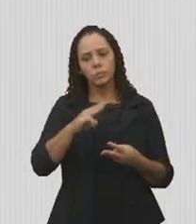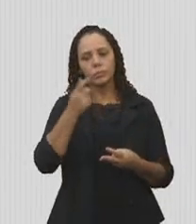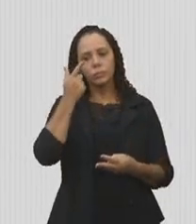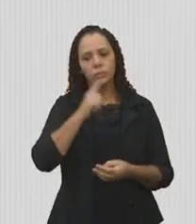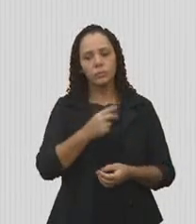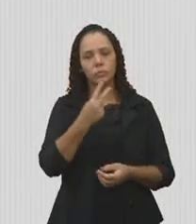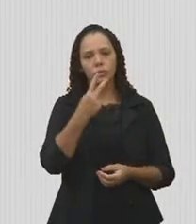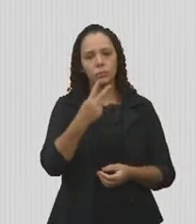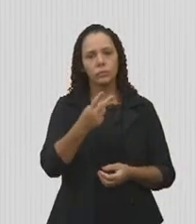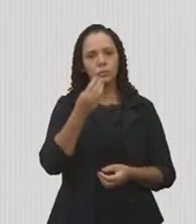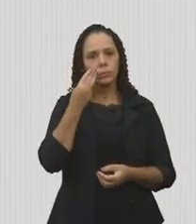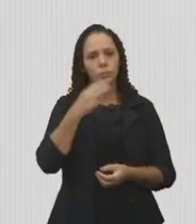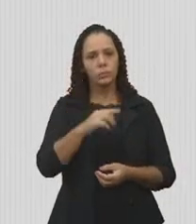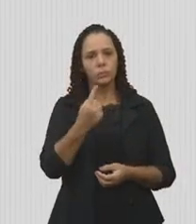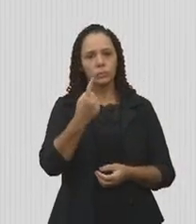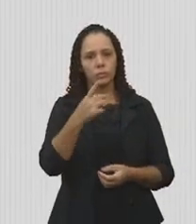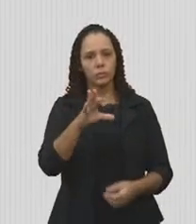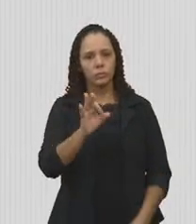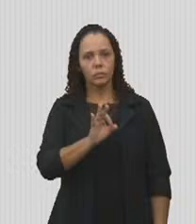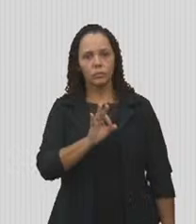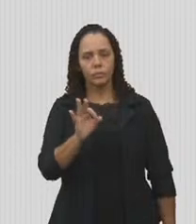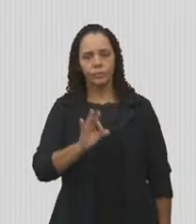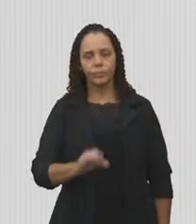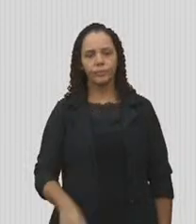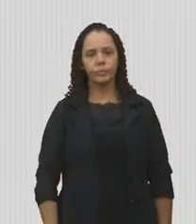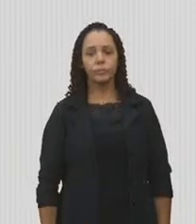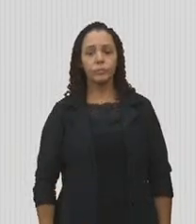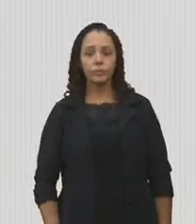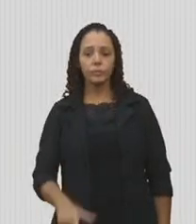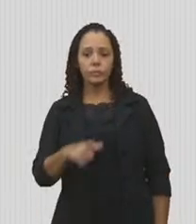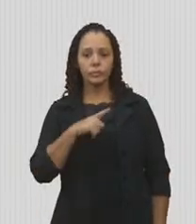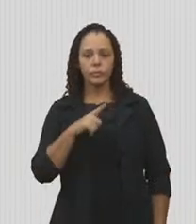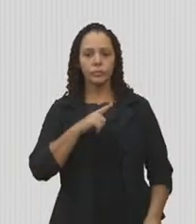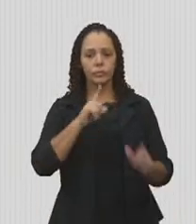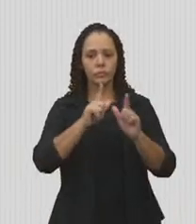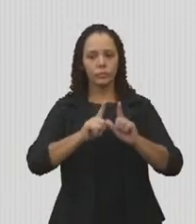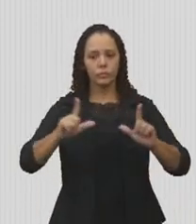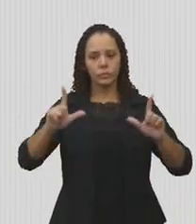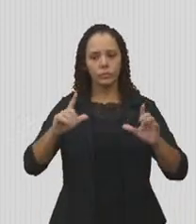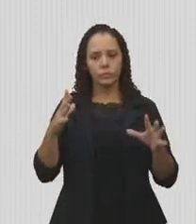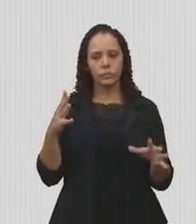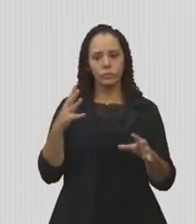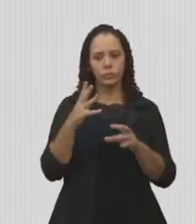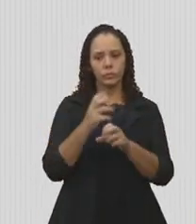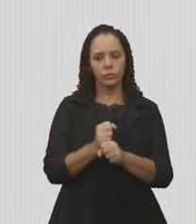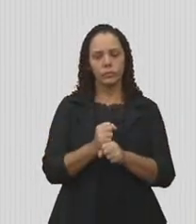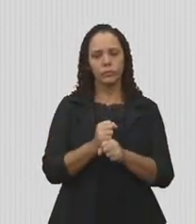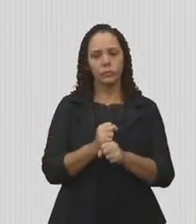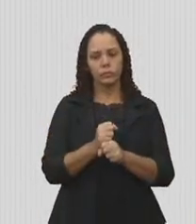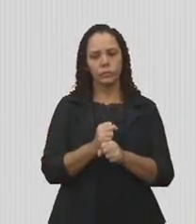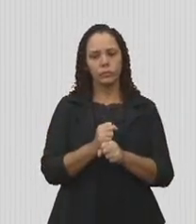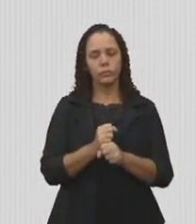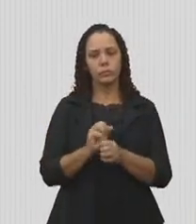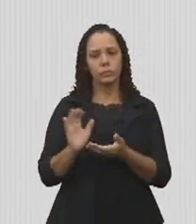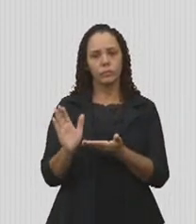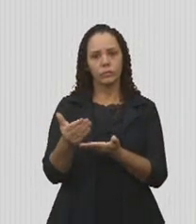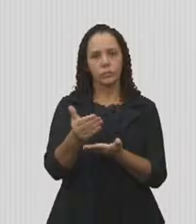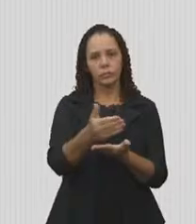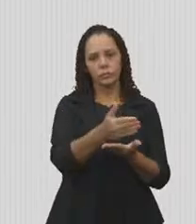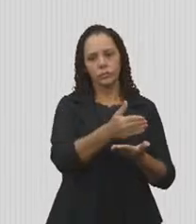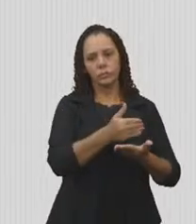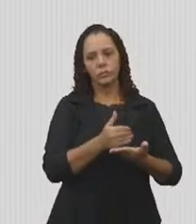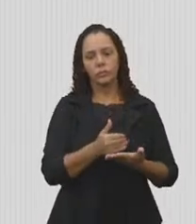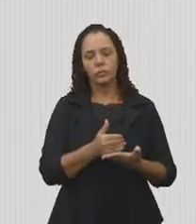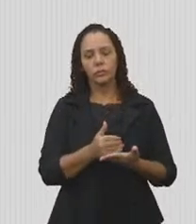Pode passar, por gentileza. Então, a gente tem esse quadro resumido, né, das receitas do município, que são